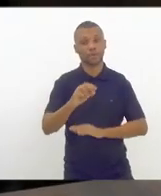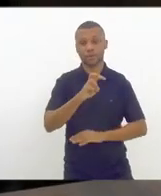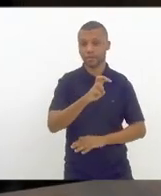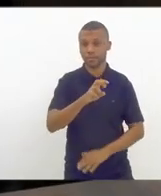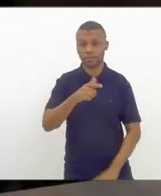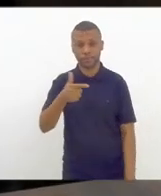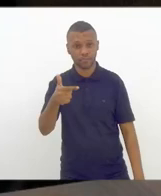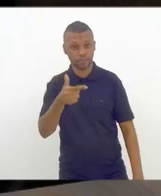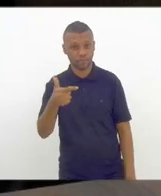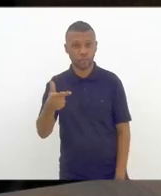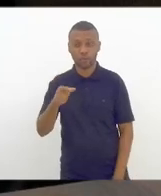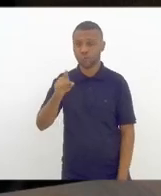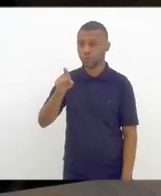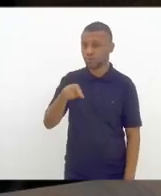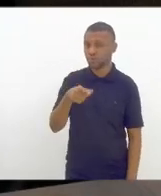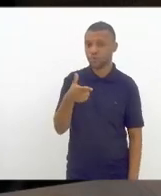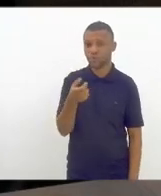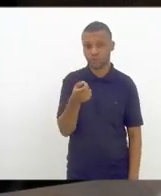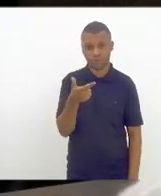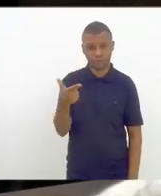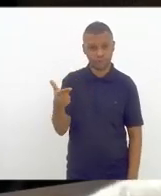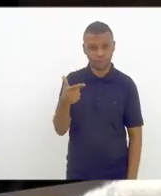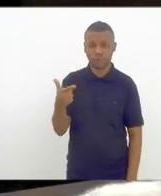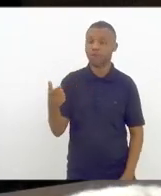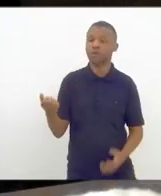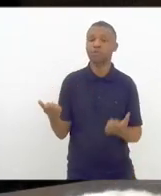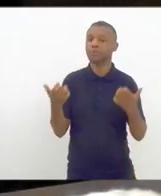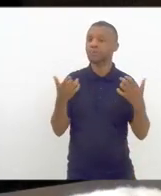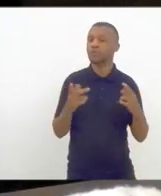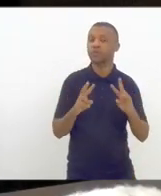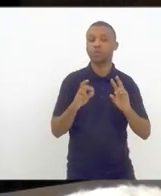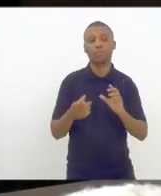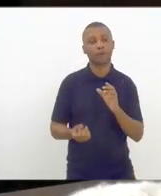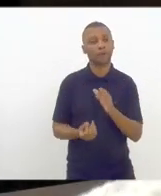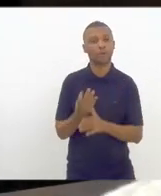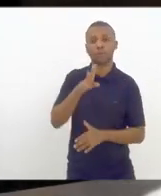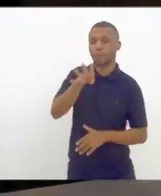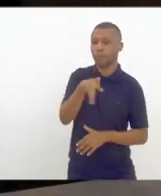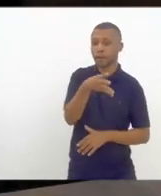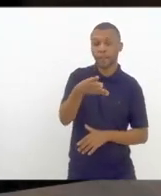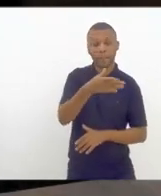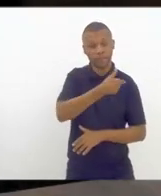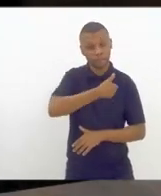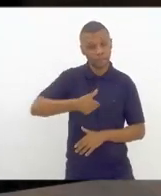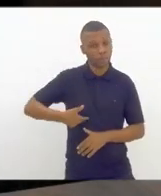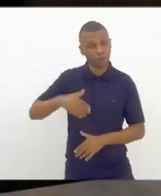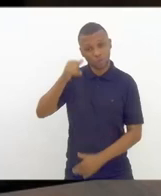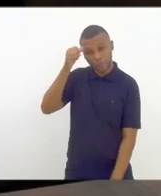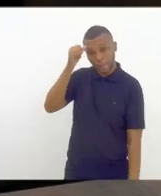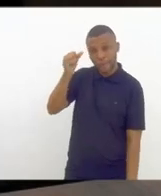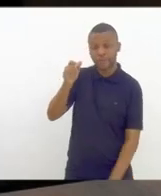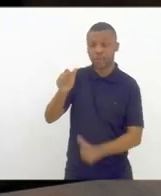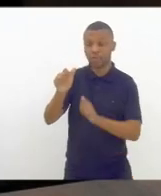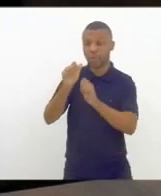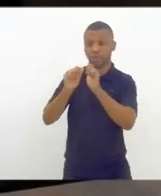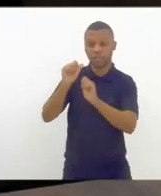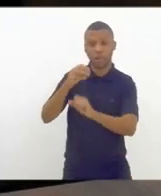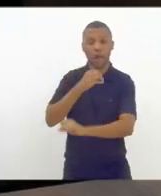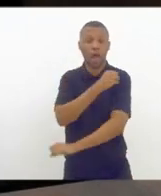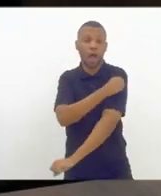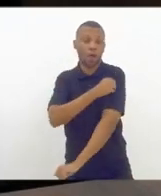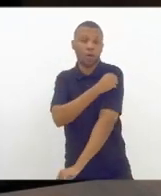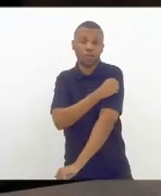de 22, que dispôs sobre a criação do Programa Estadual de Prevenção ao Alcoolismo entre Mulheres e da